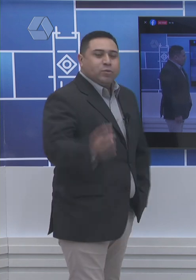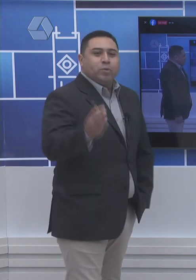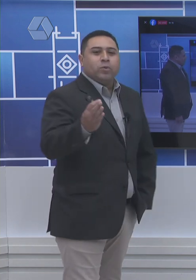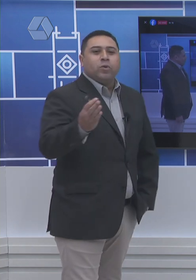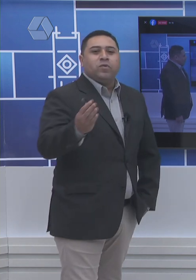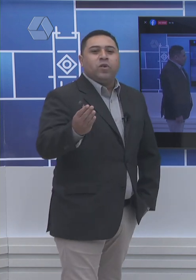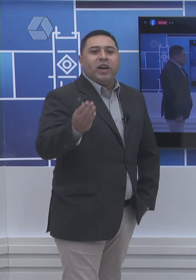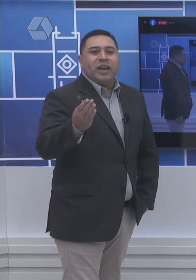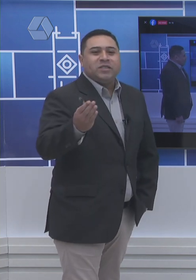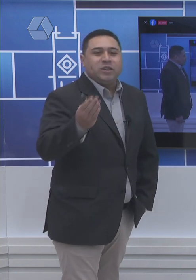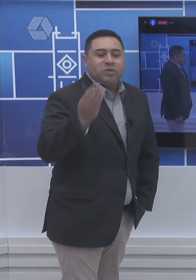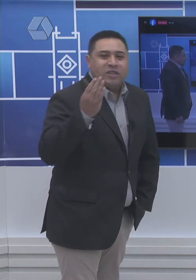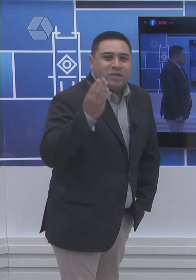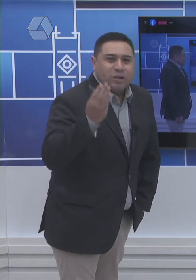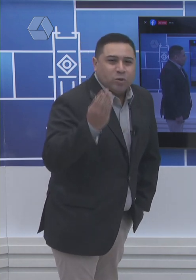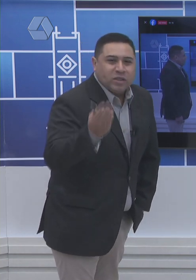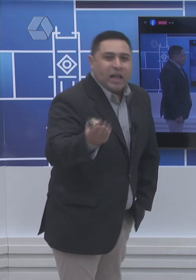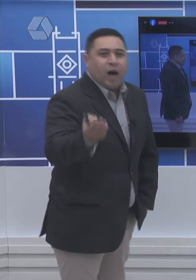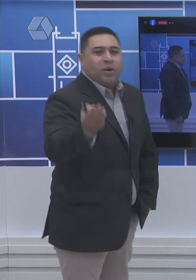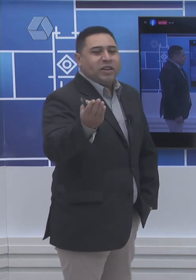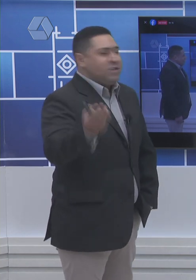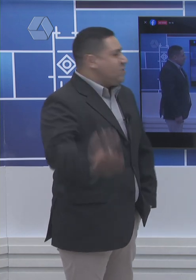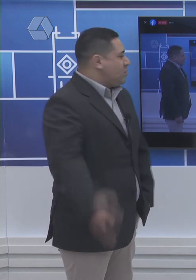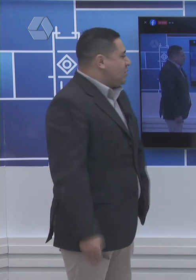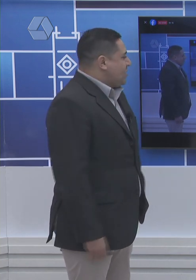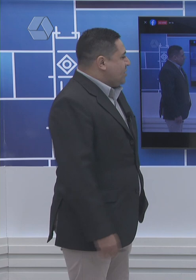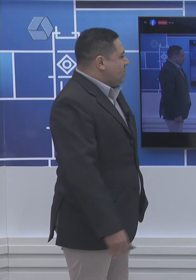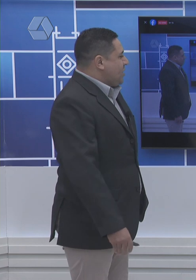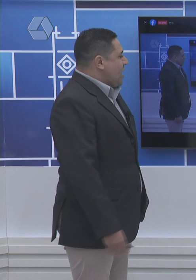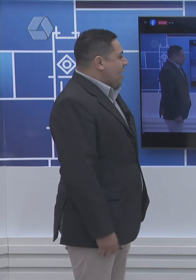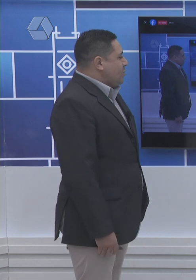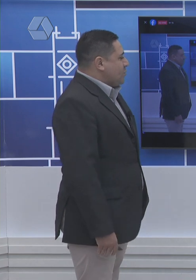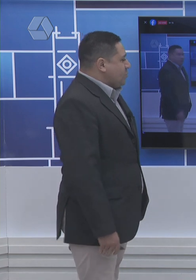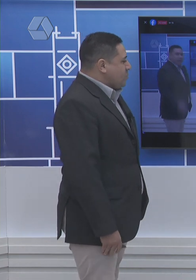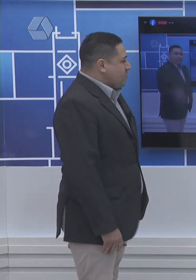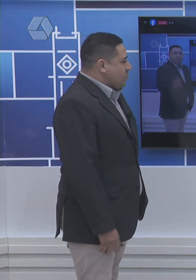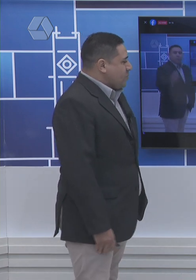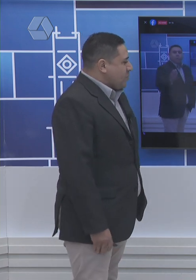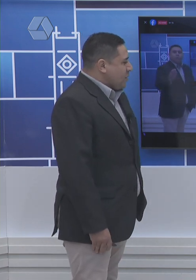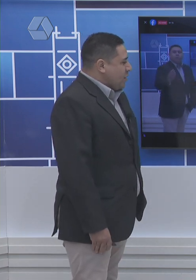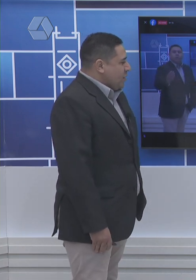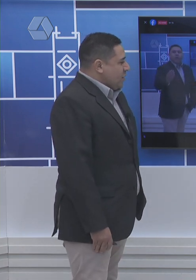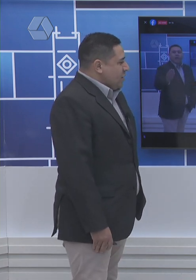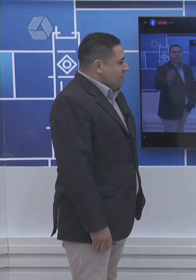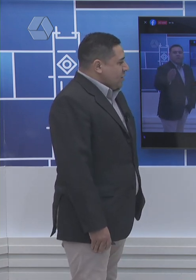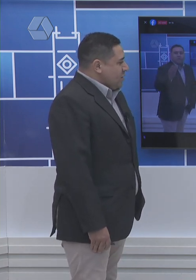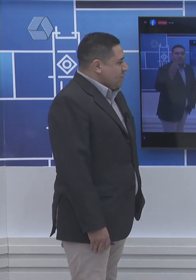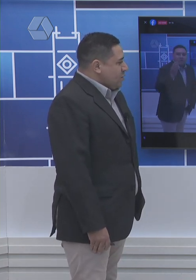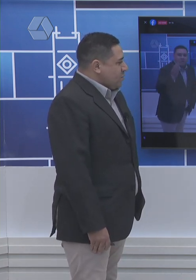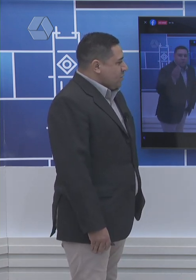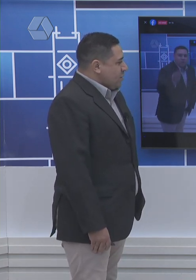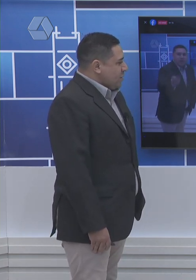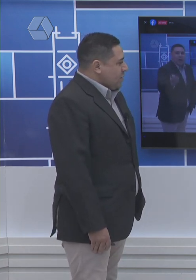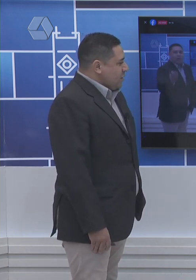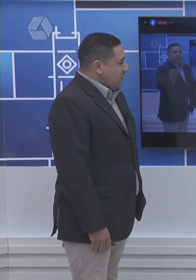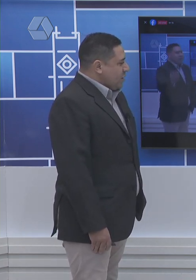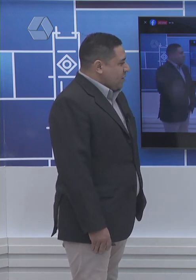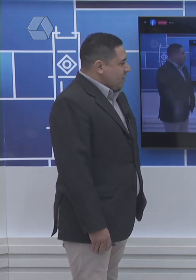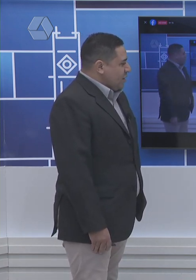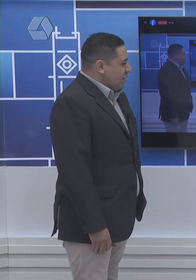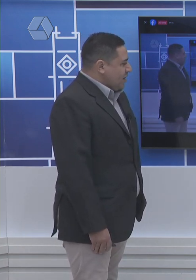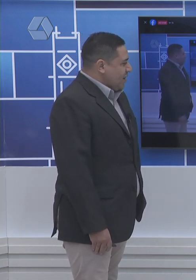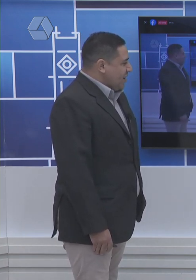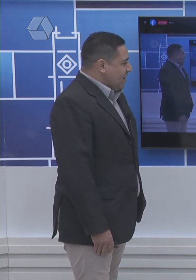Um abraço pro Novo Oeste. Um abraço. Audiência total aí, viu? Um abraço. Obrigado. Pra vocês. Obrigada. Ivanilson aqui, mais